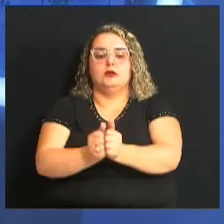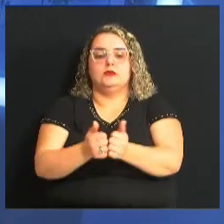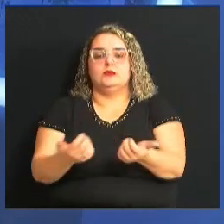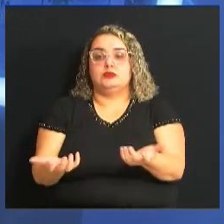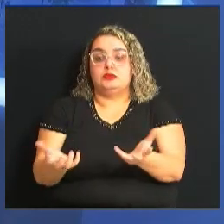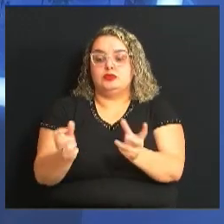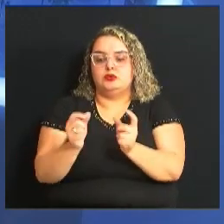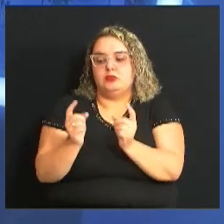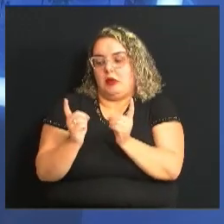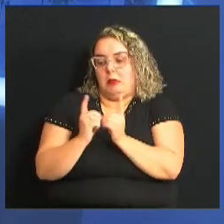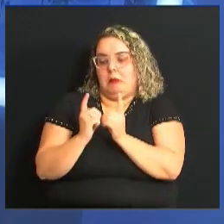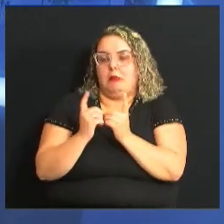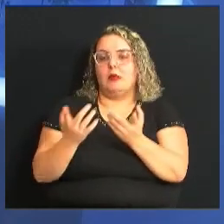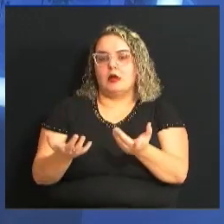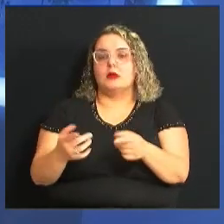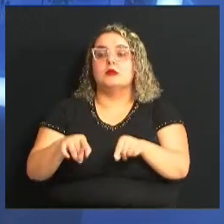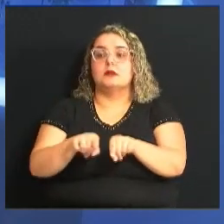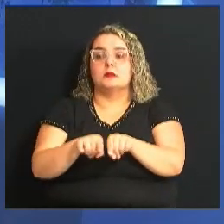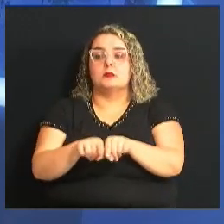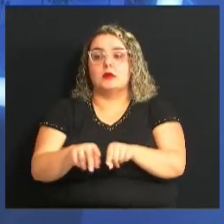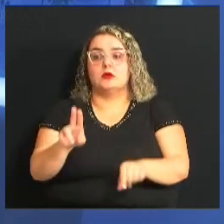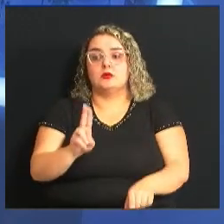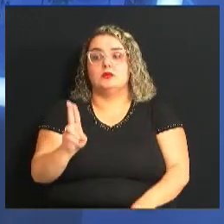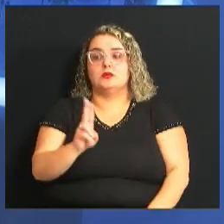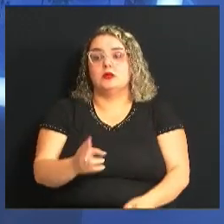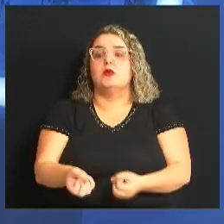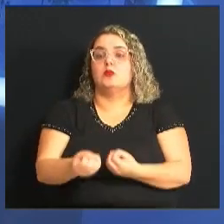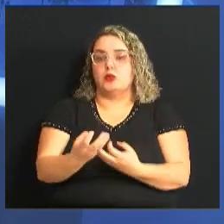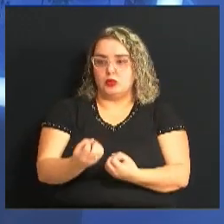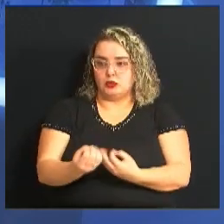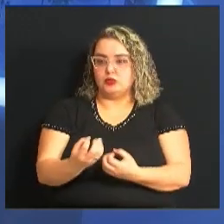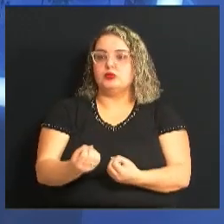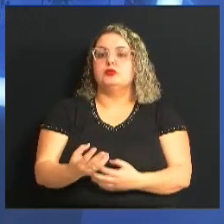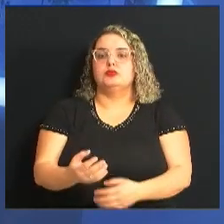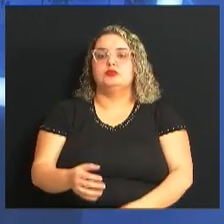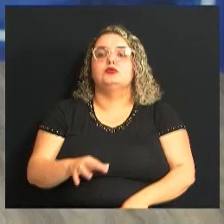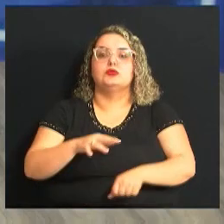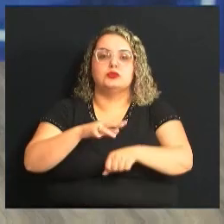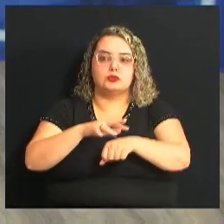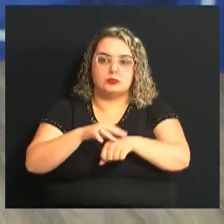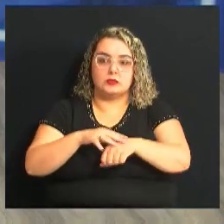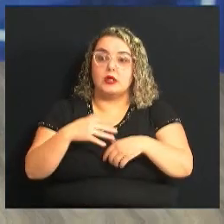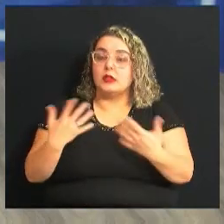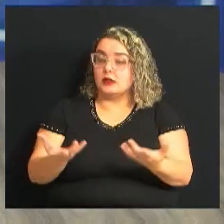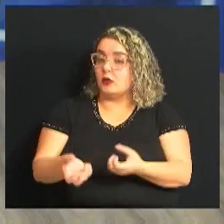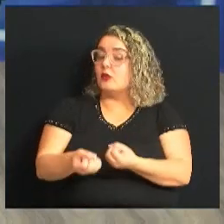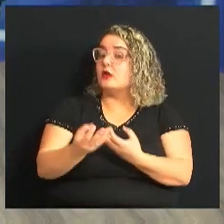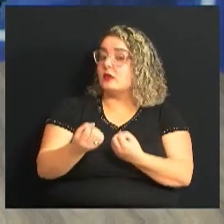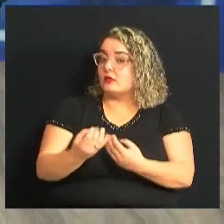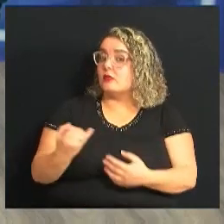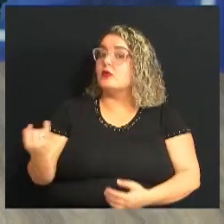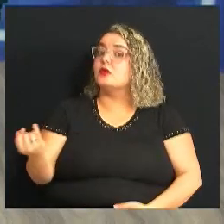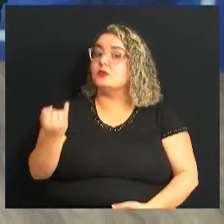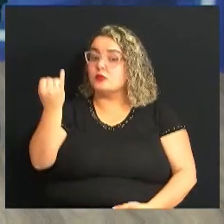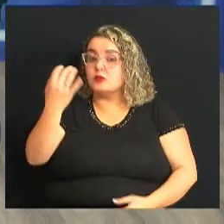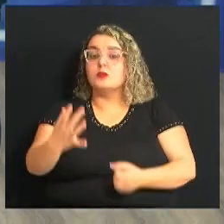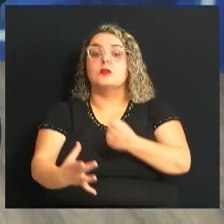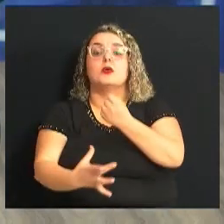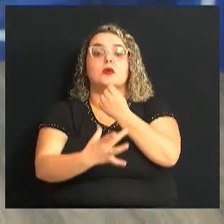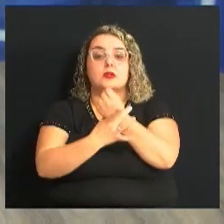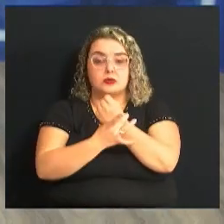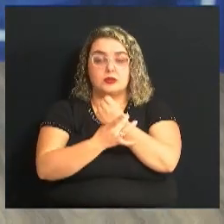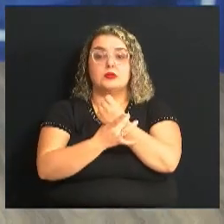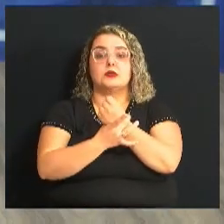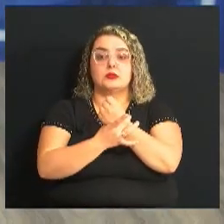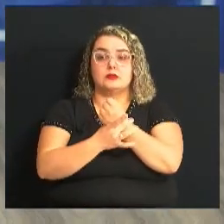usar fontes confiáveis para ter informações sobre a doença. Então, informações seguras que foram passadas aqui